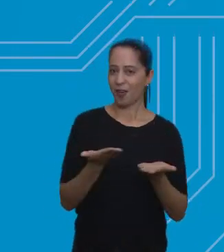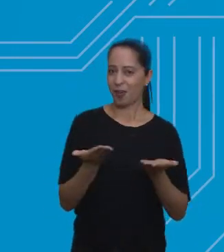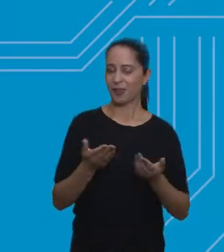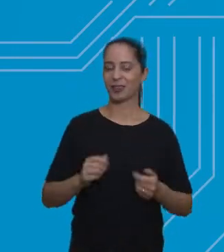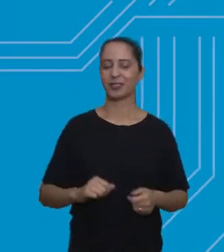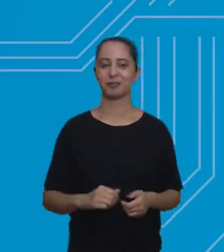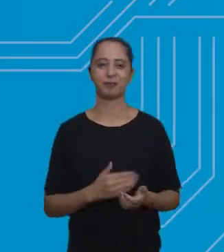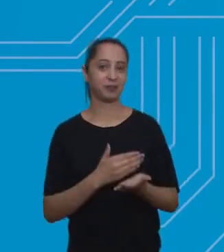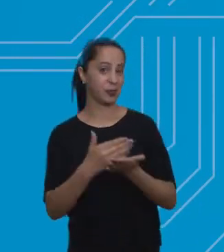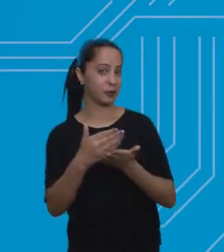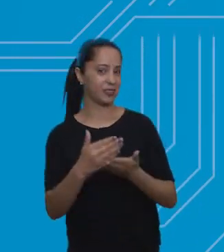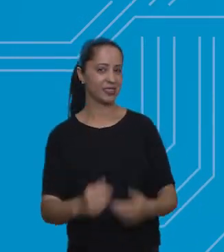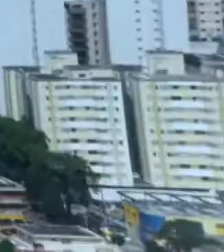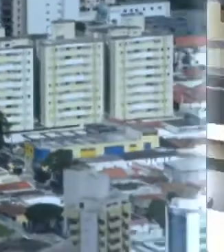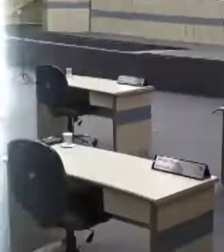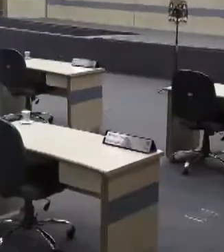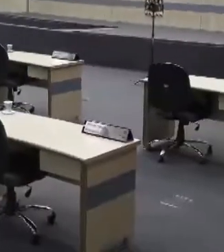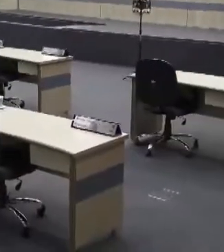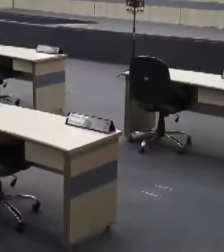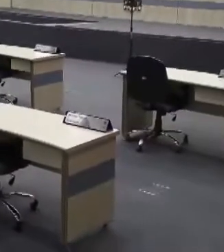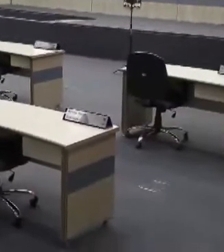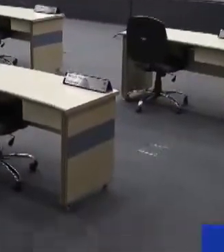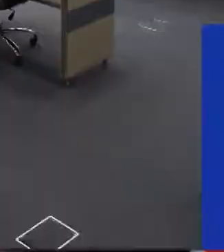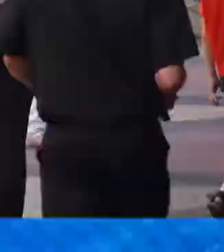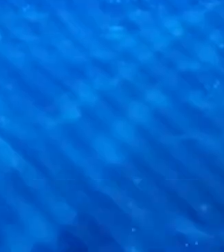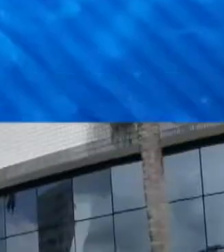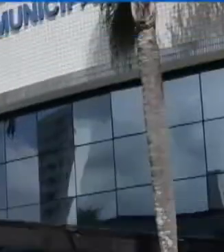Semana Legislativa está no ar.